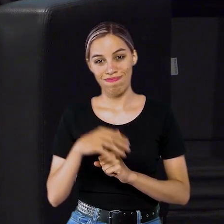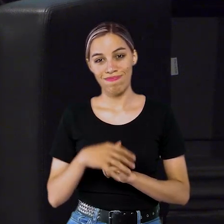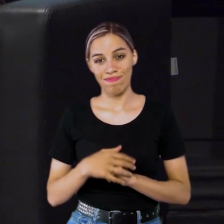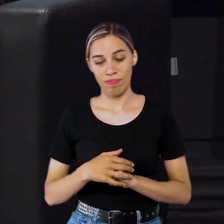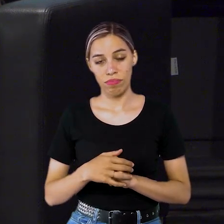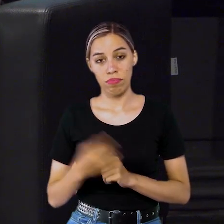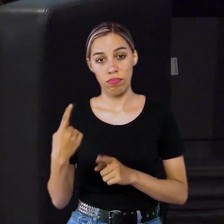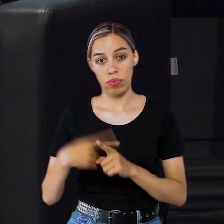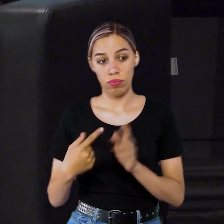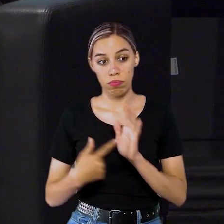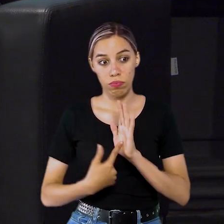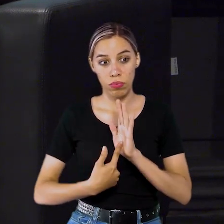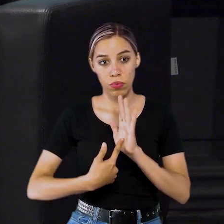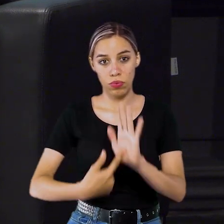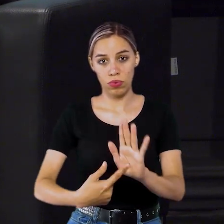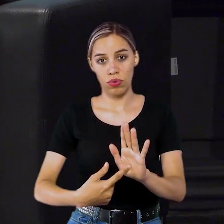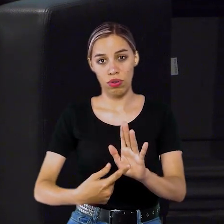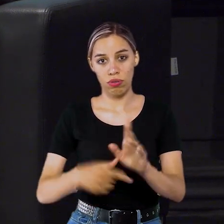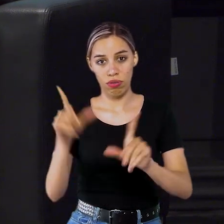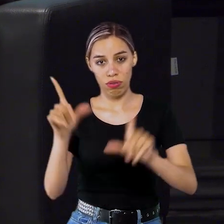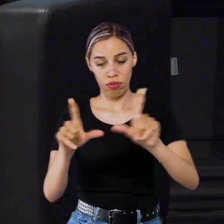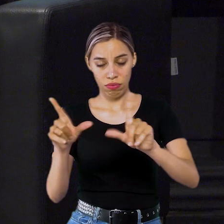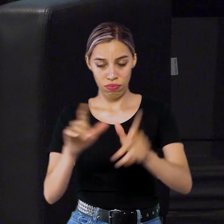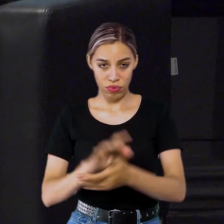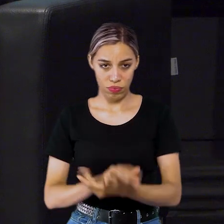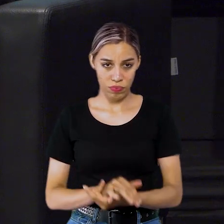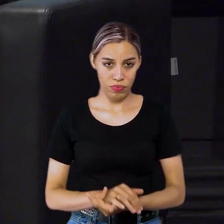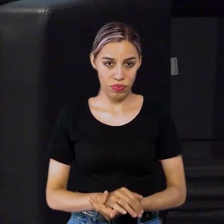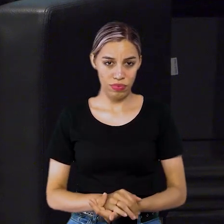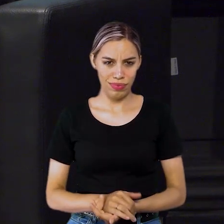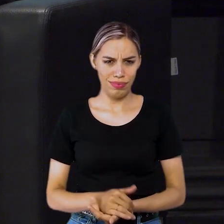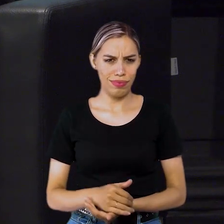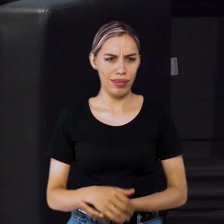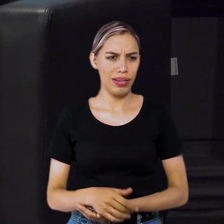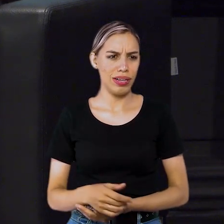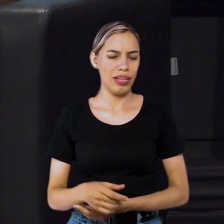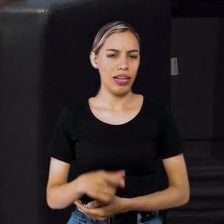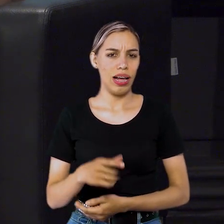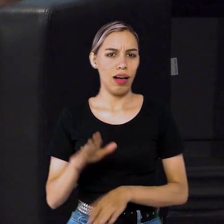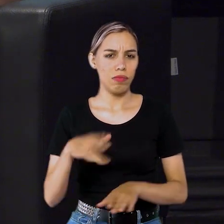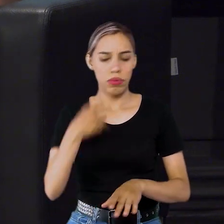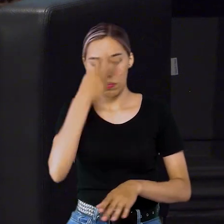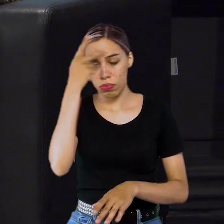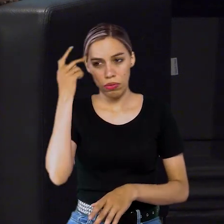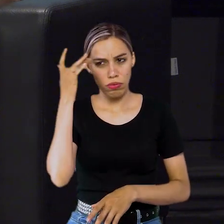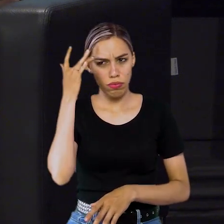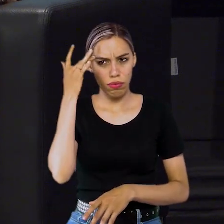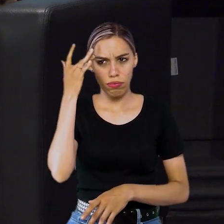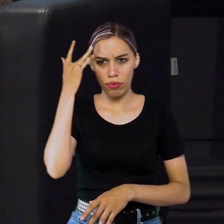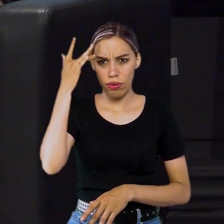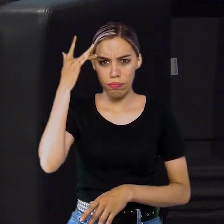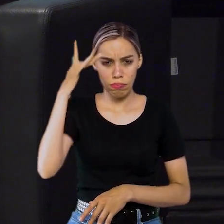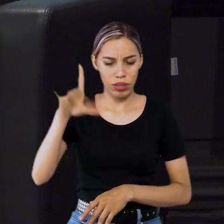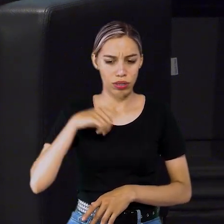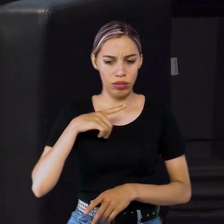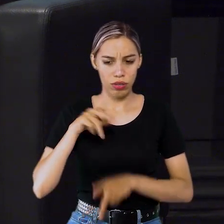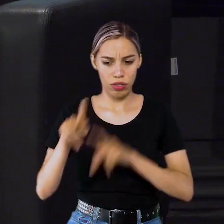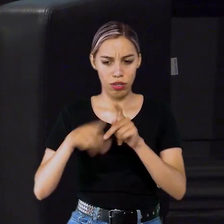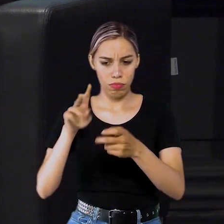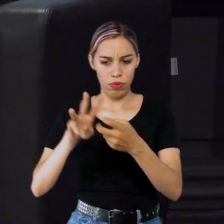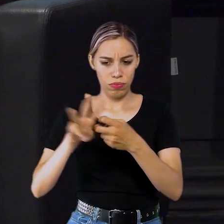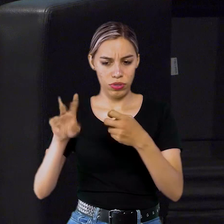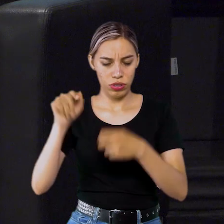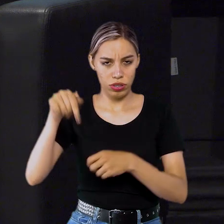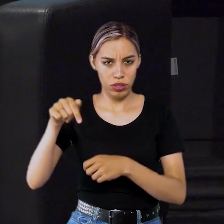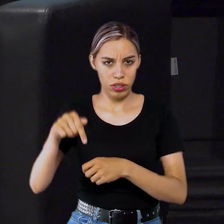Porque isso passou na TV Globo. Muita gente que nem sabia que existia terra indígena aqui, agora já tem um julgamento sobre esse